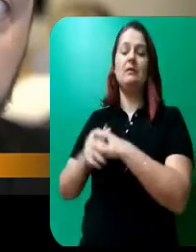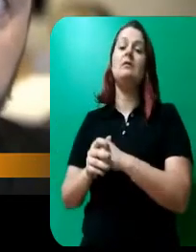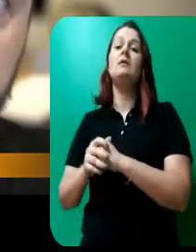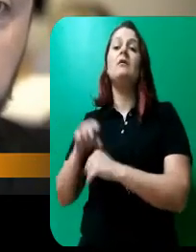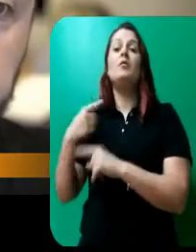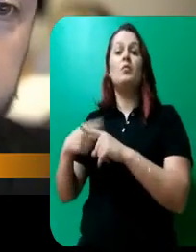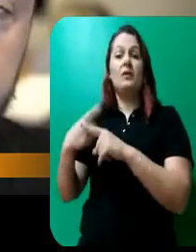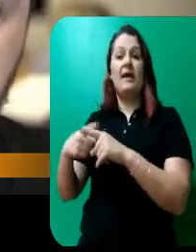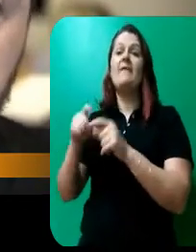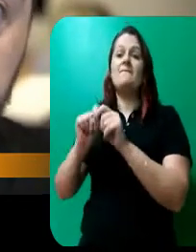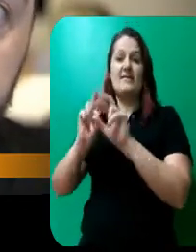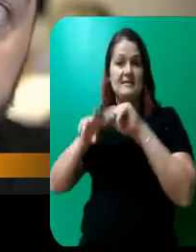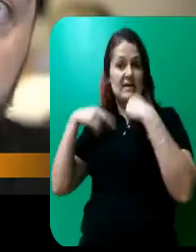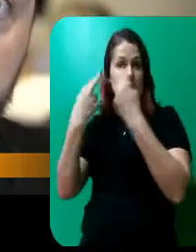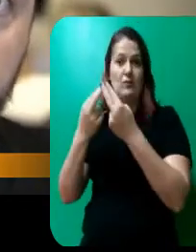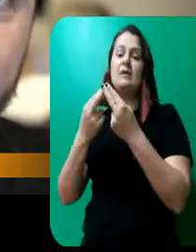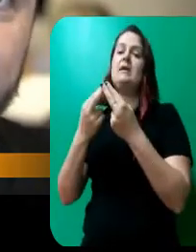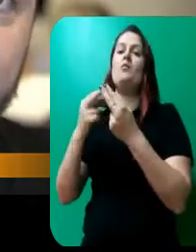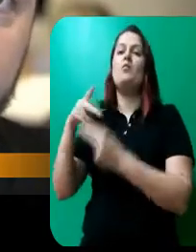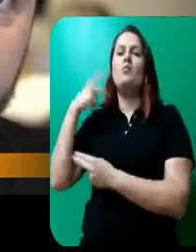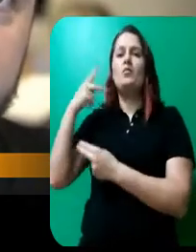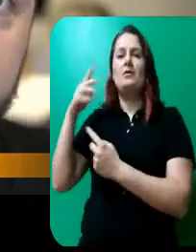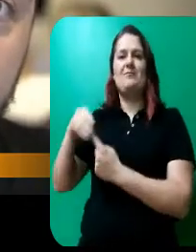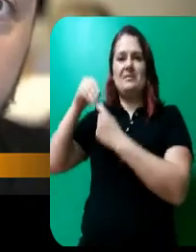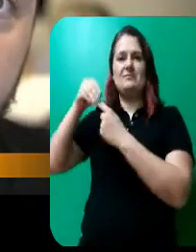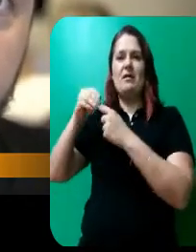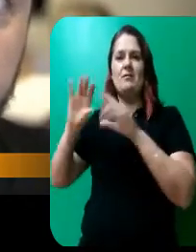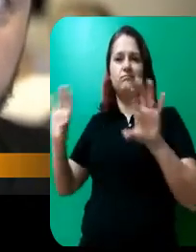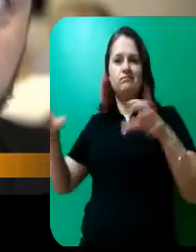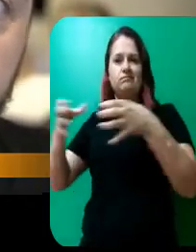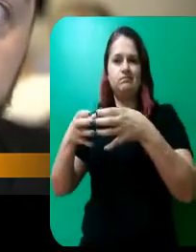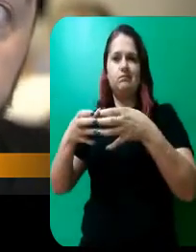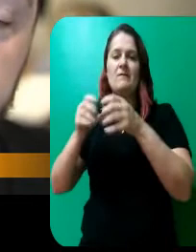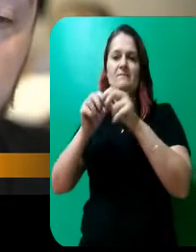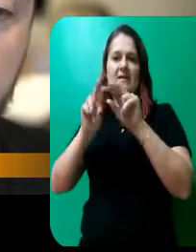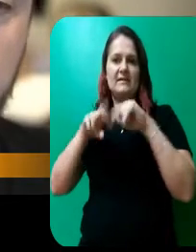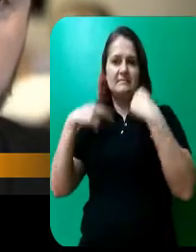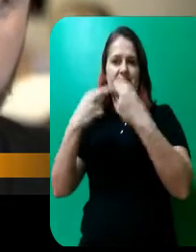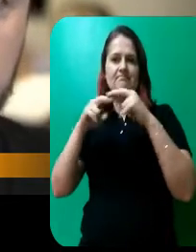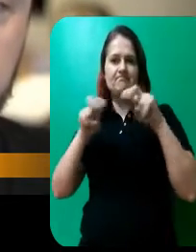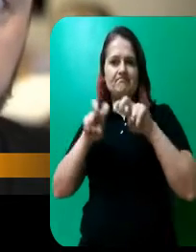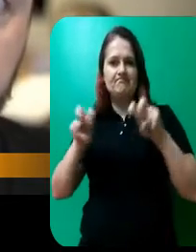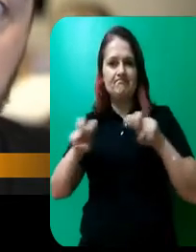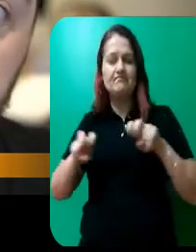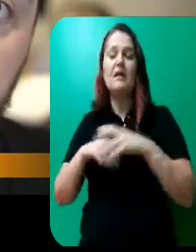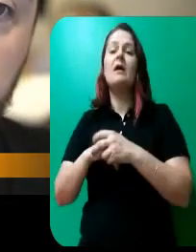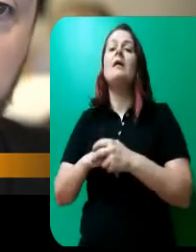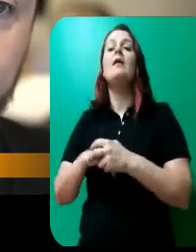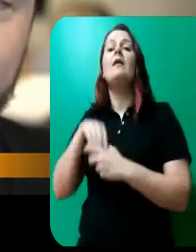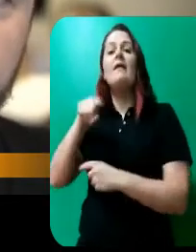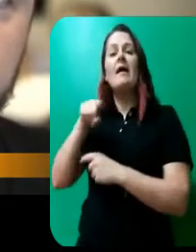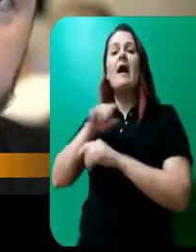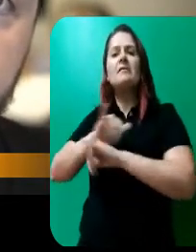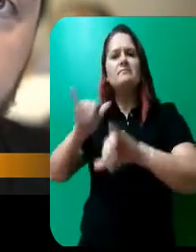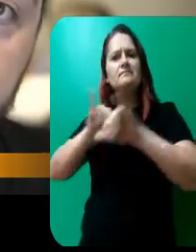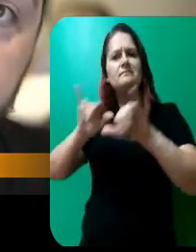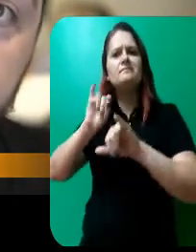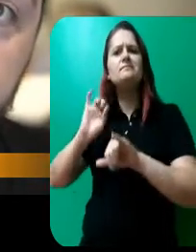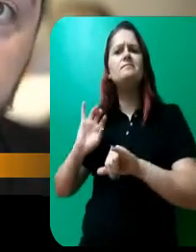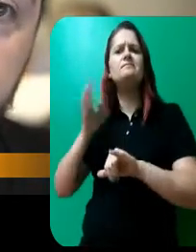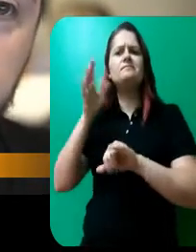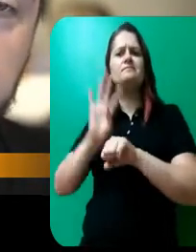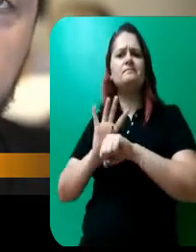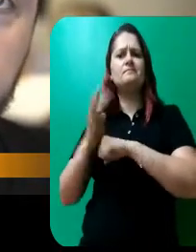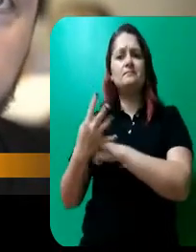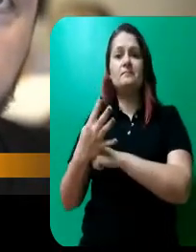americana de políticos do que estava acontecendo em relação ao coronavírus, esse senador vendeu as ações que ele